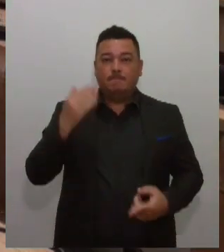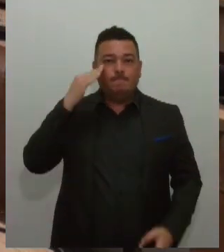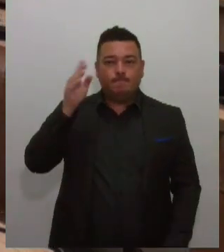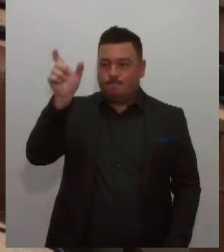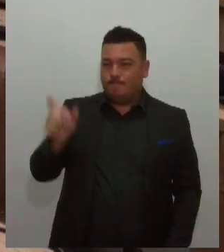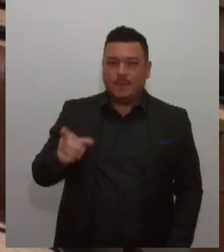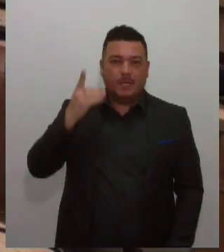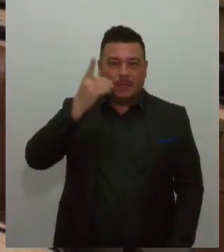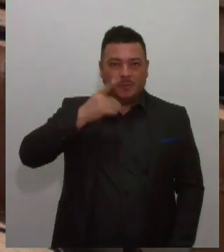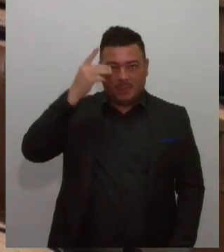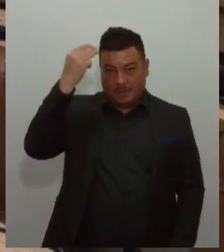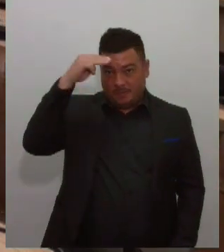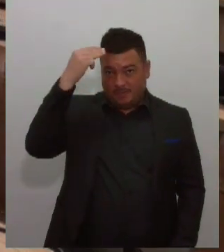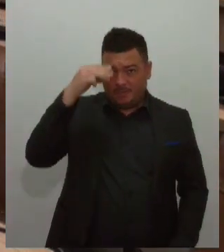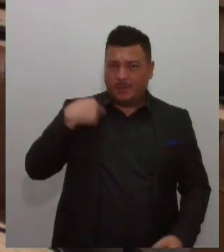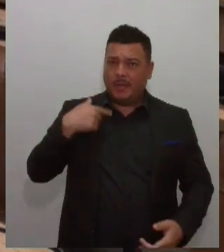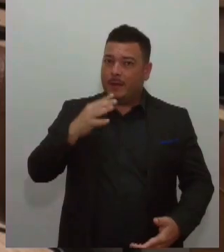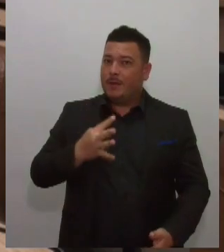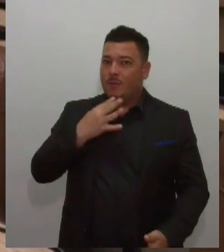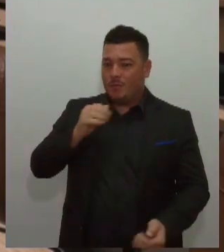a minha gestão de 18 anos na Coopertause.